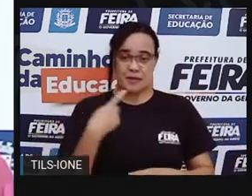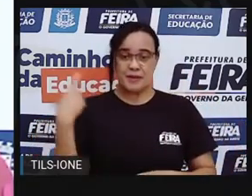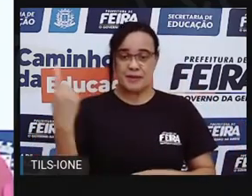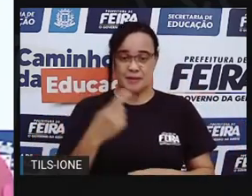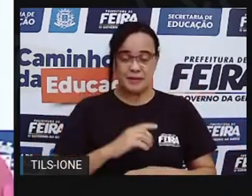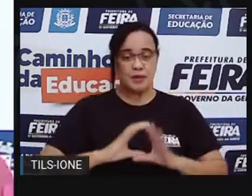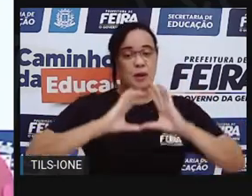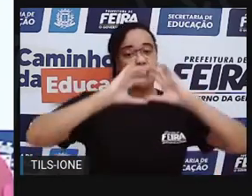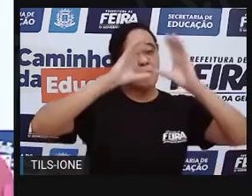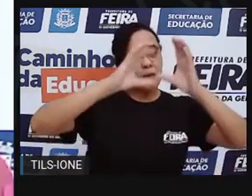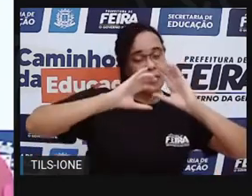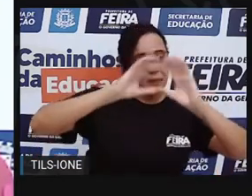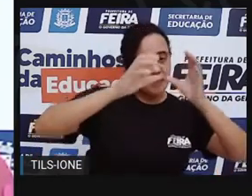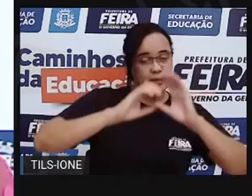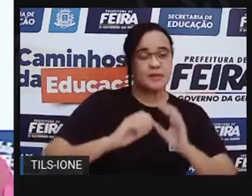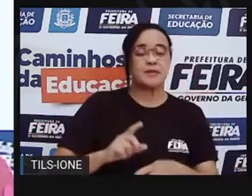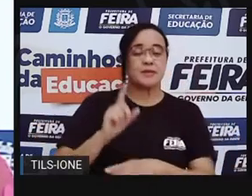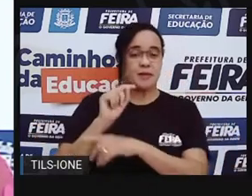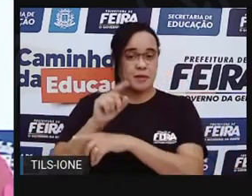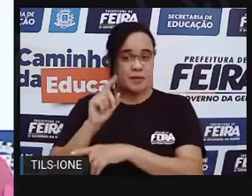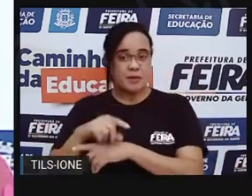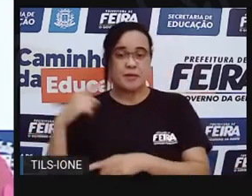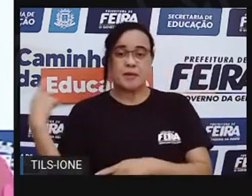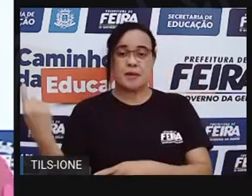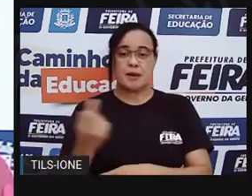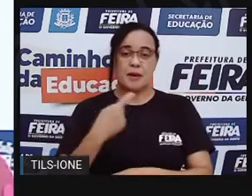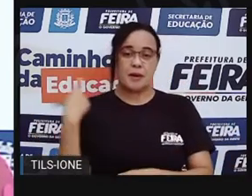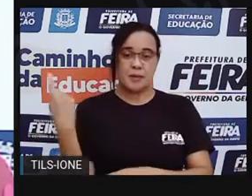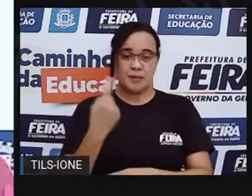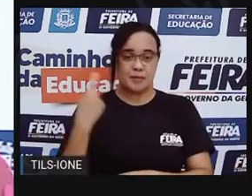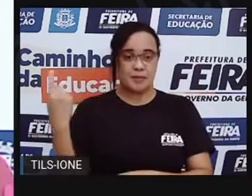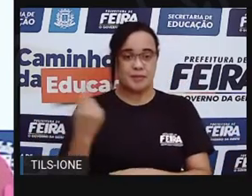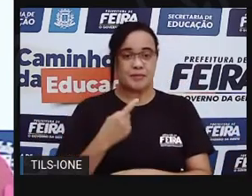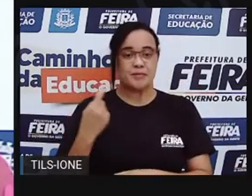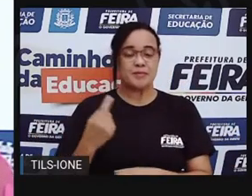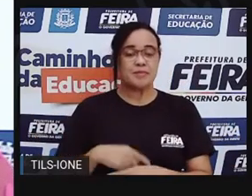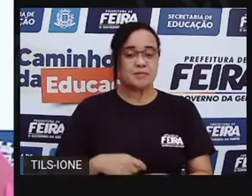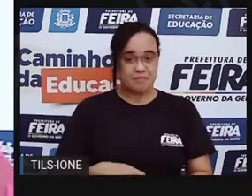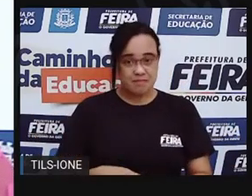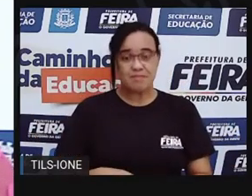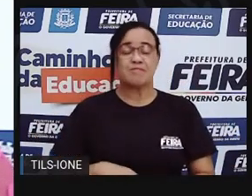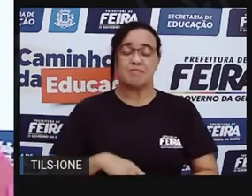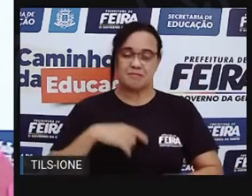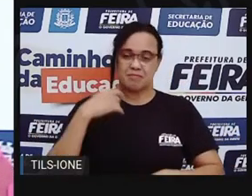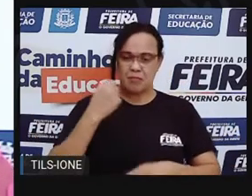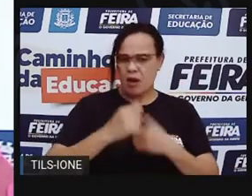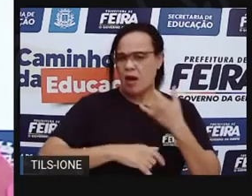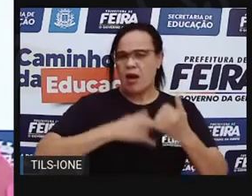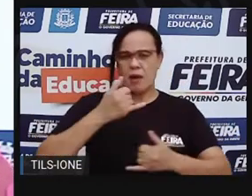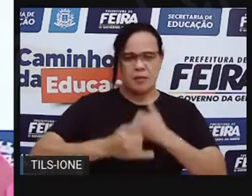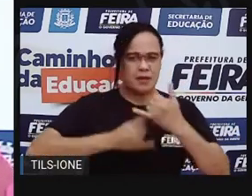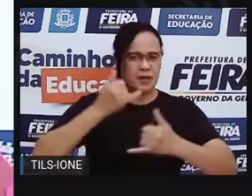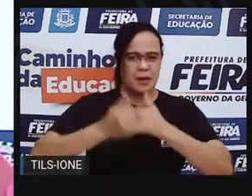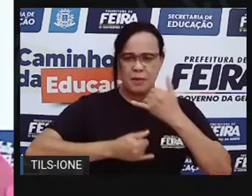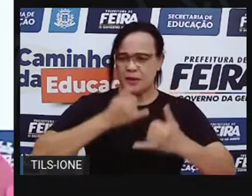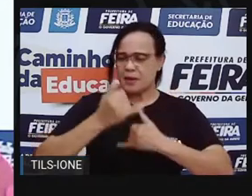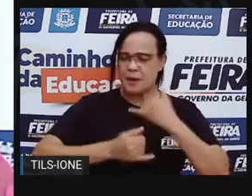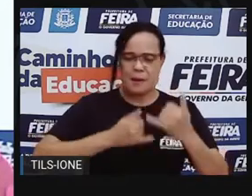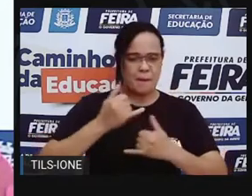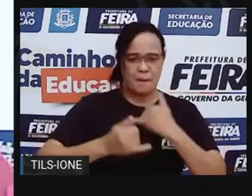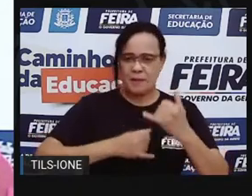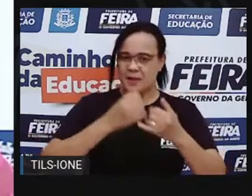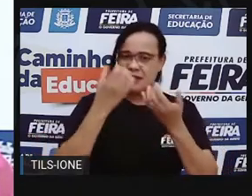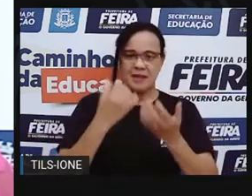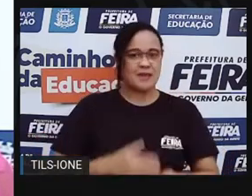que bola, papagaio e peão se gastam de tanto brincar. As